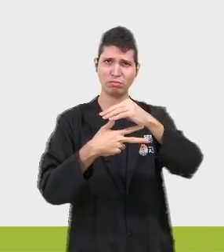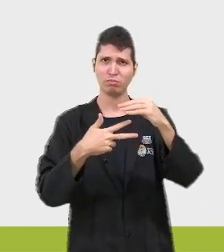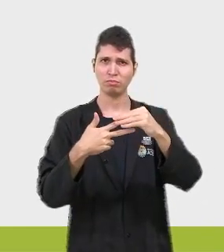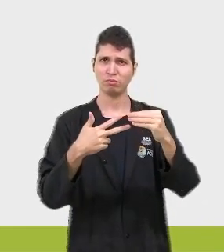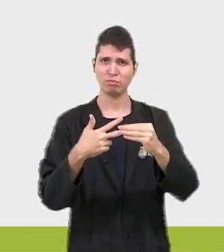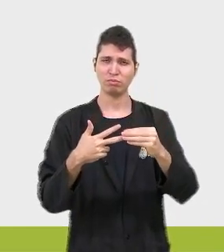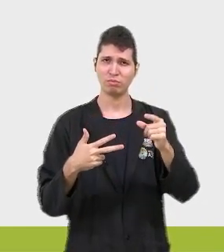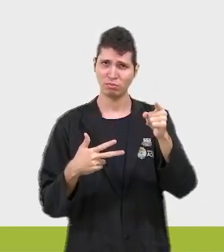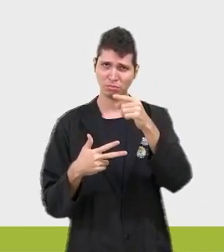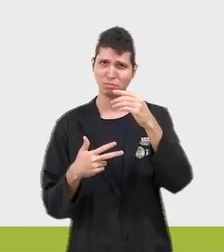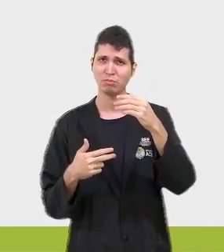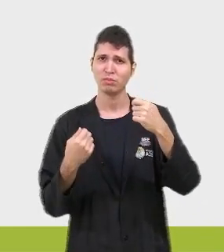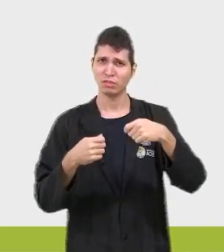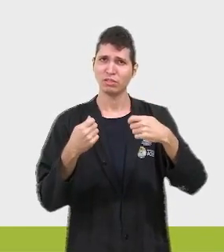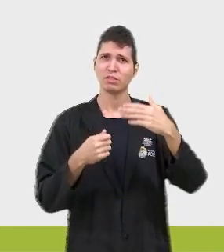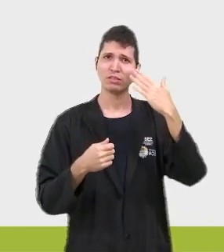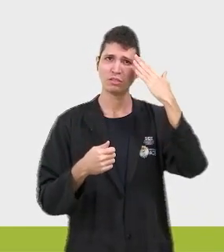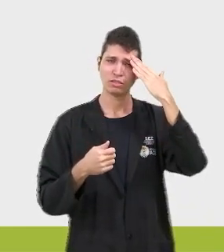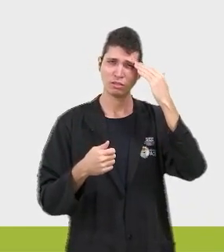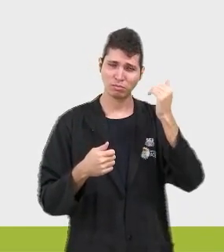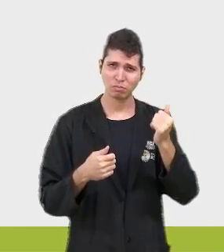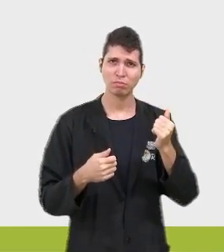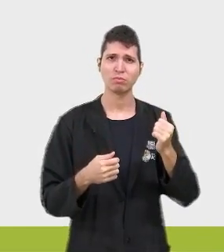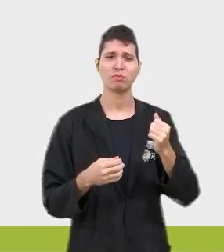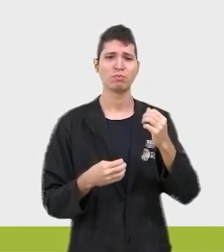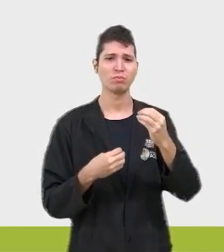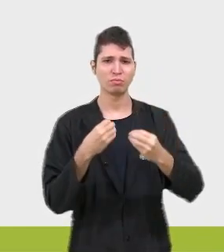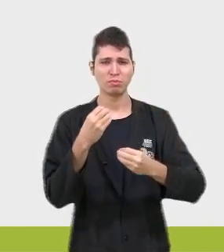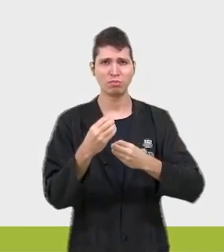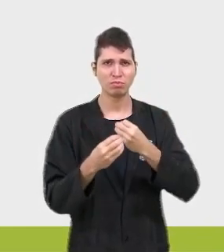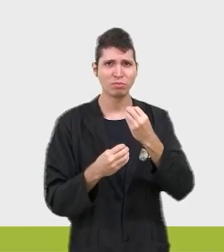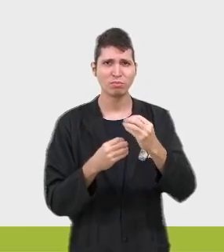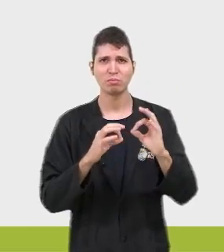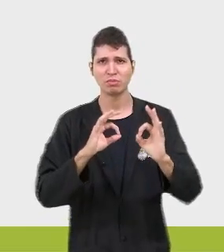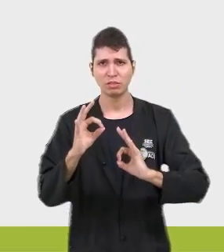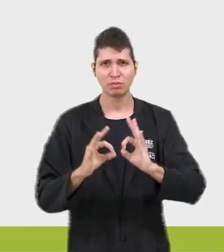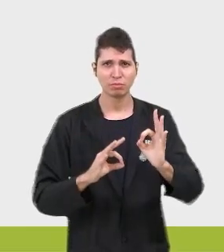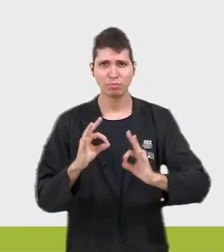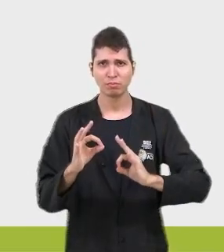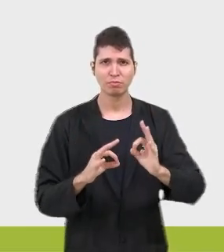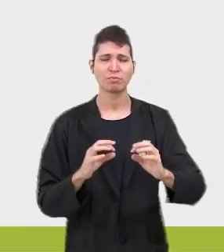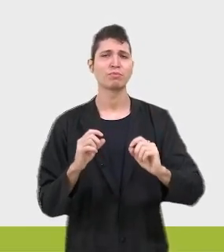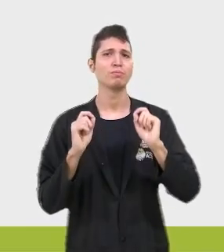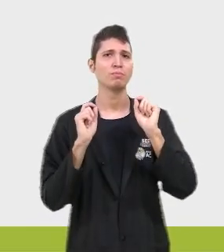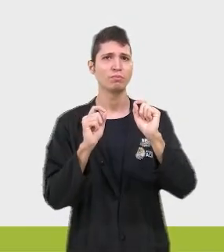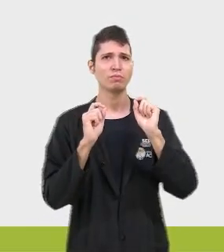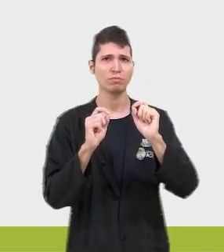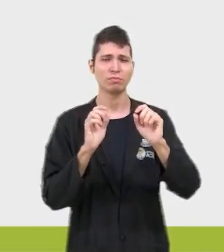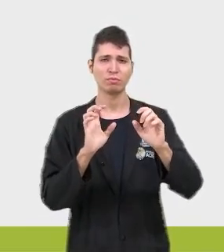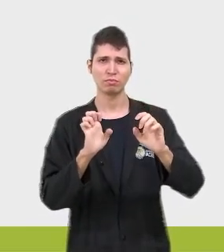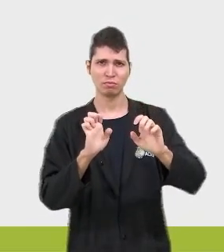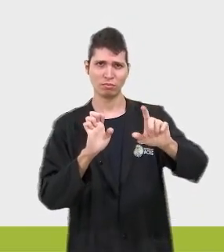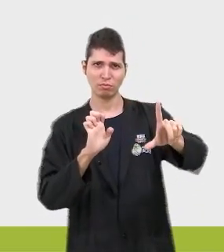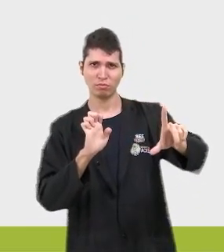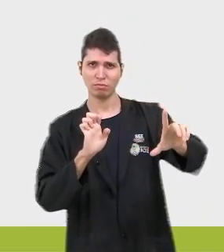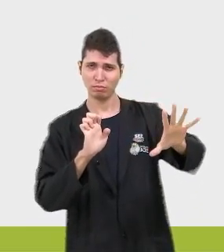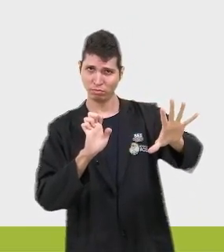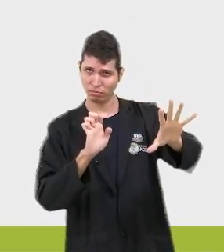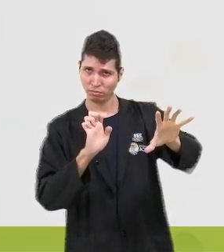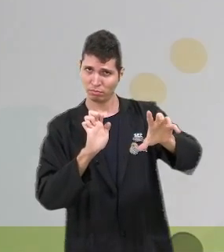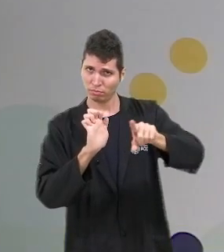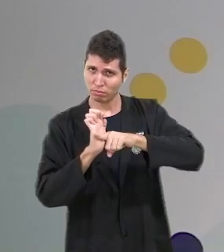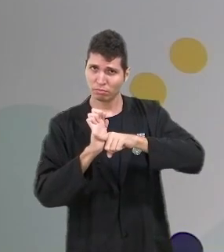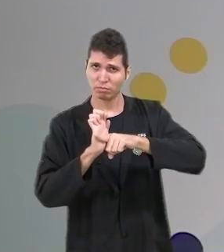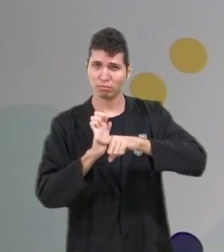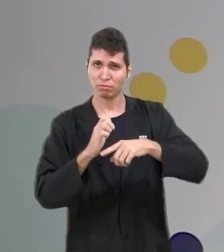a eletronegatividade dos elementos químicos. O que é eletronegatividade? É a capacidade que o átomo